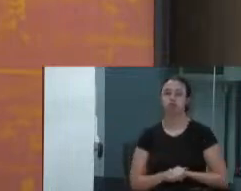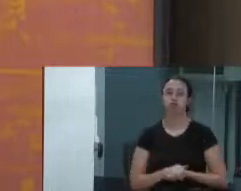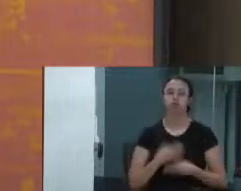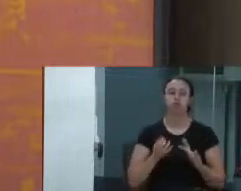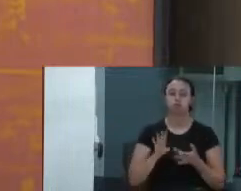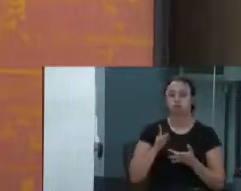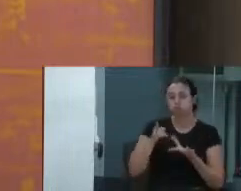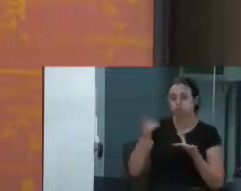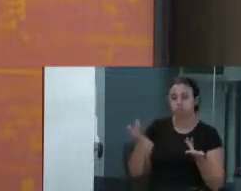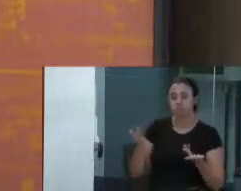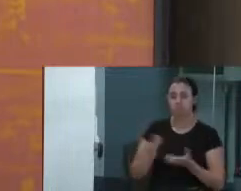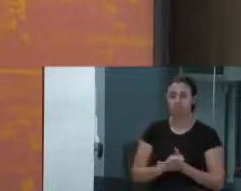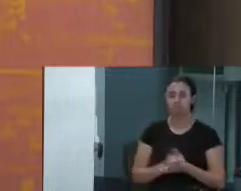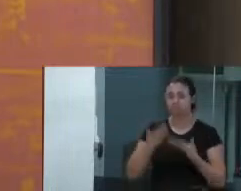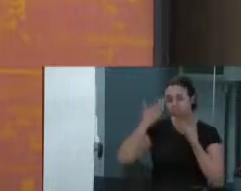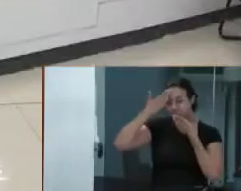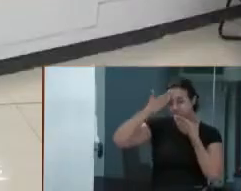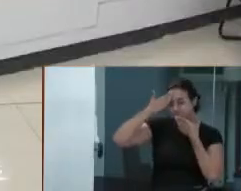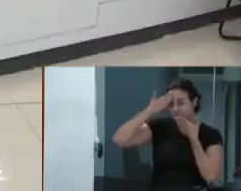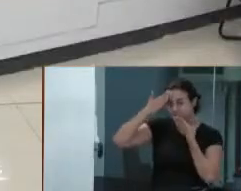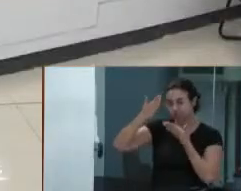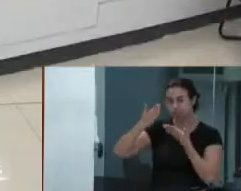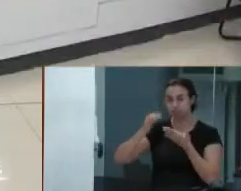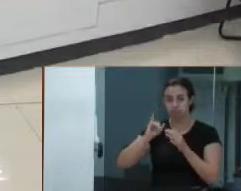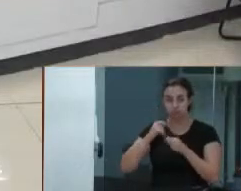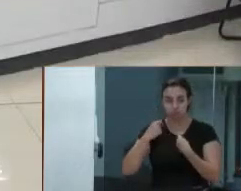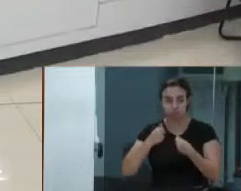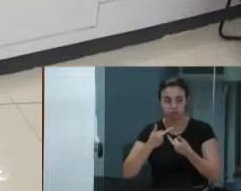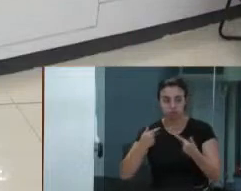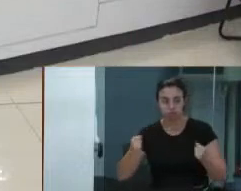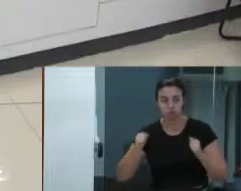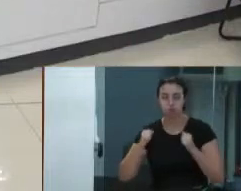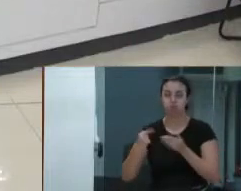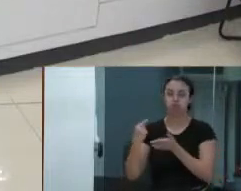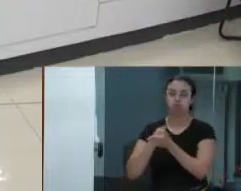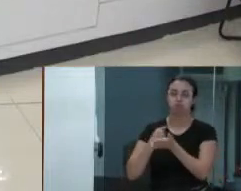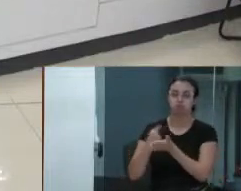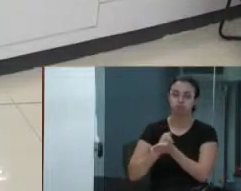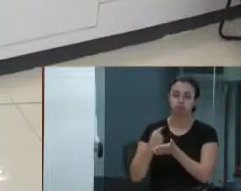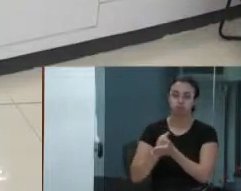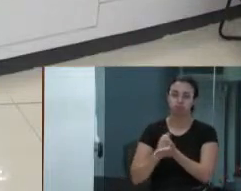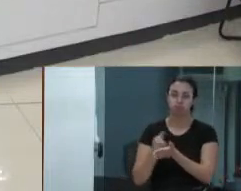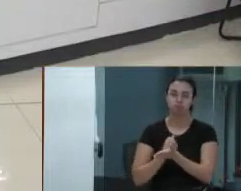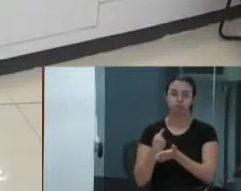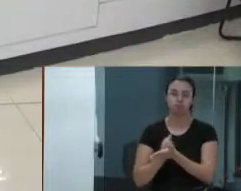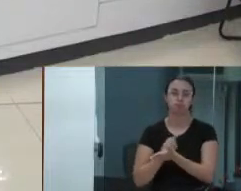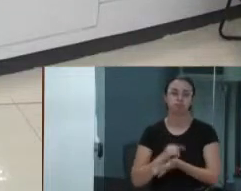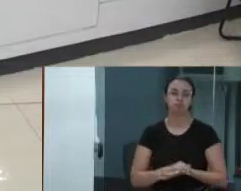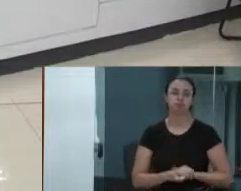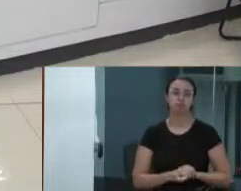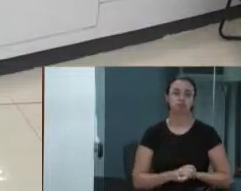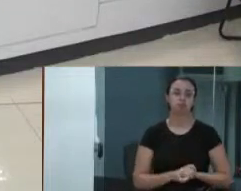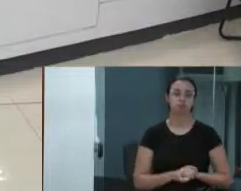E é isso. Muito obrigada. Estou à disposição para tirar as dúvidas.